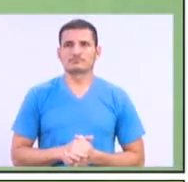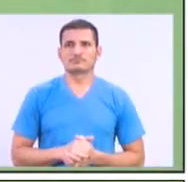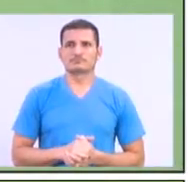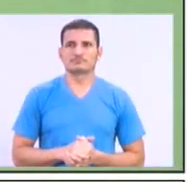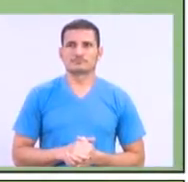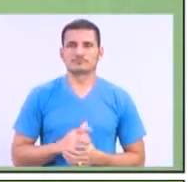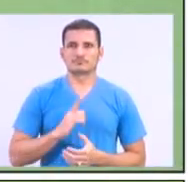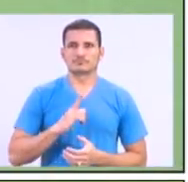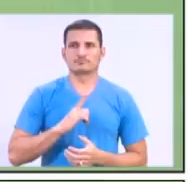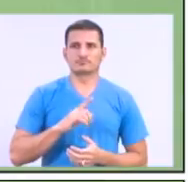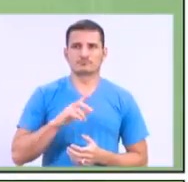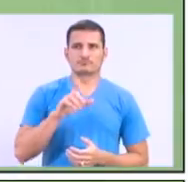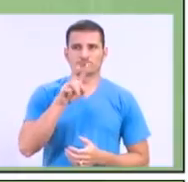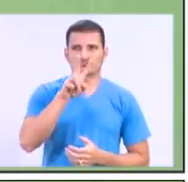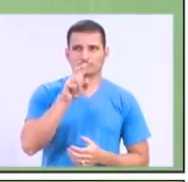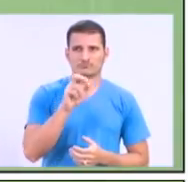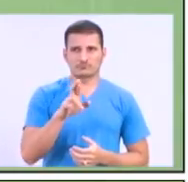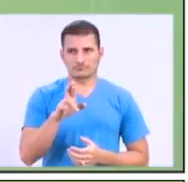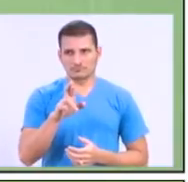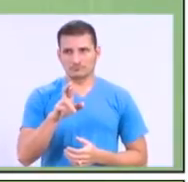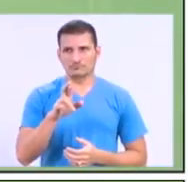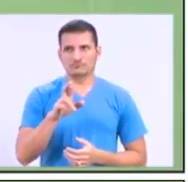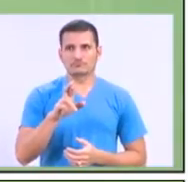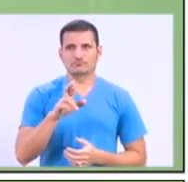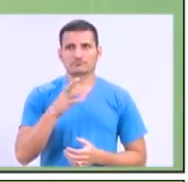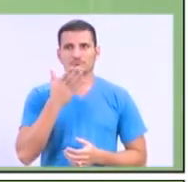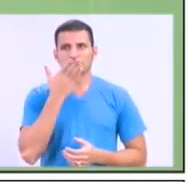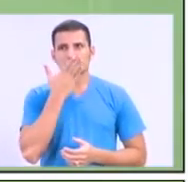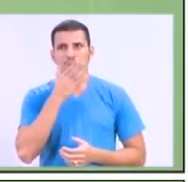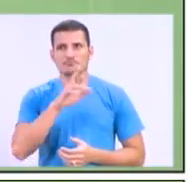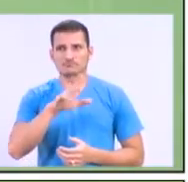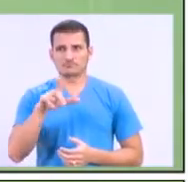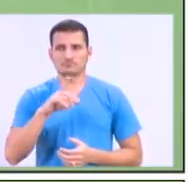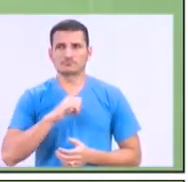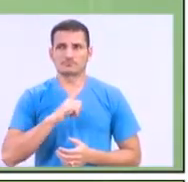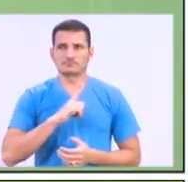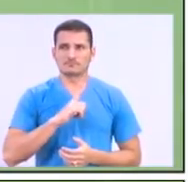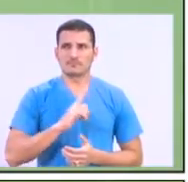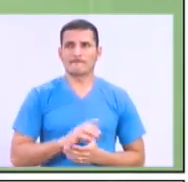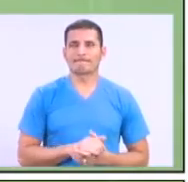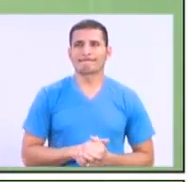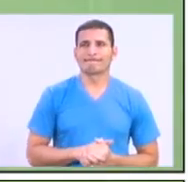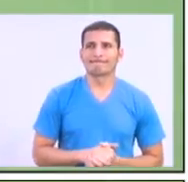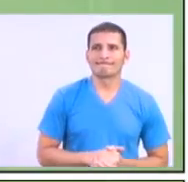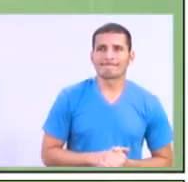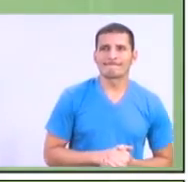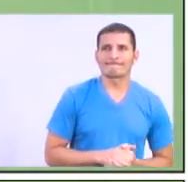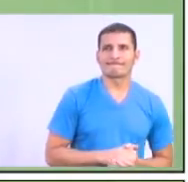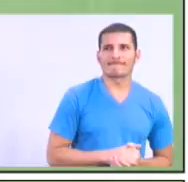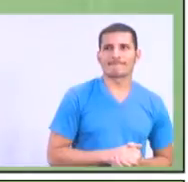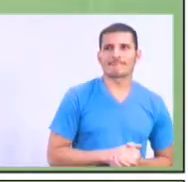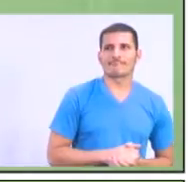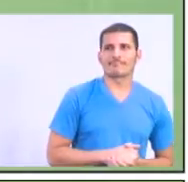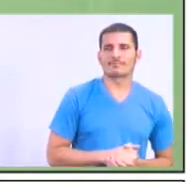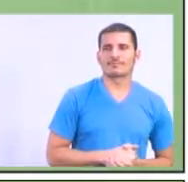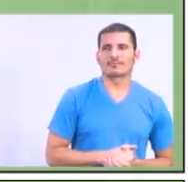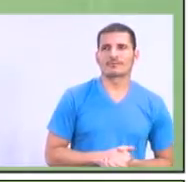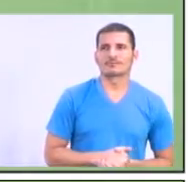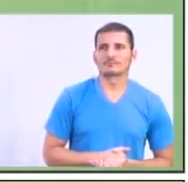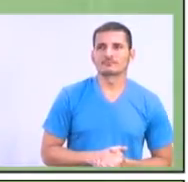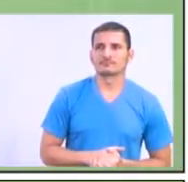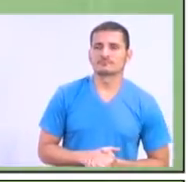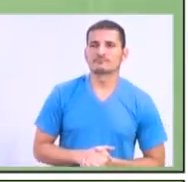PHP. Né? As variáveis em PHP elas não precisam ser declaradas. Opa! Negócio legal aqui,